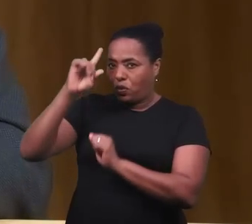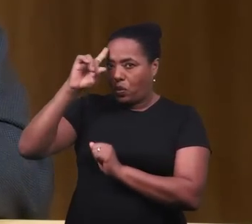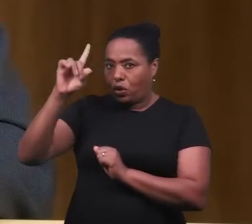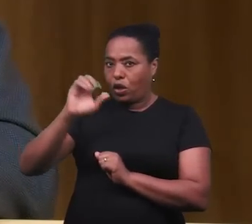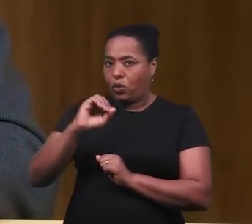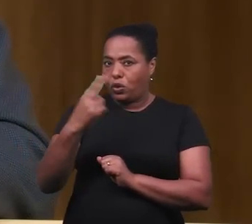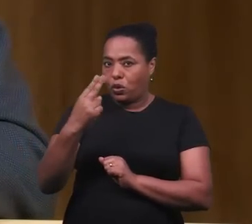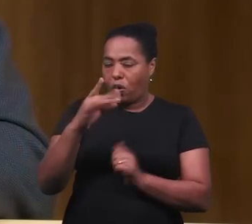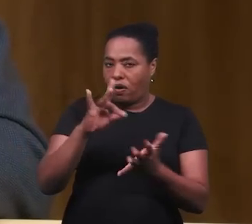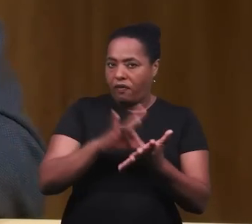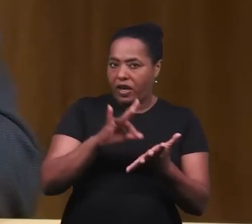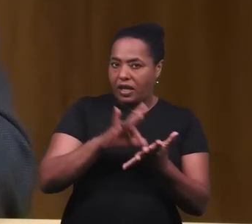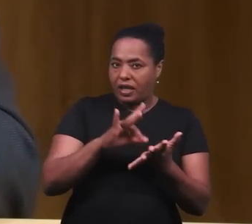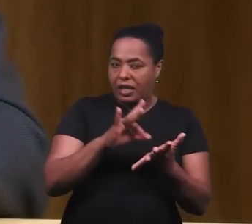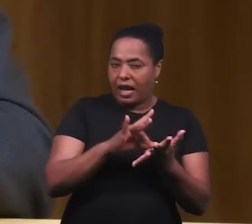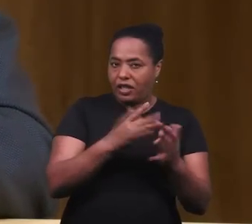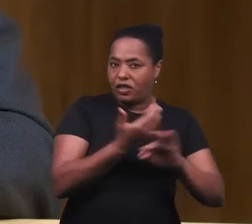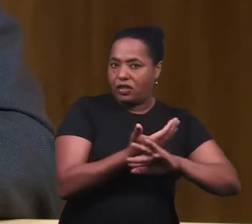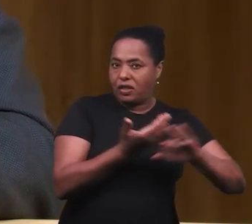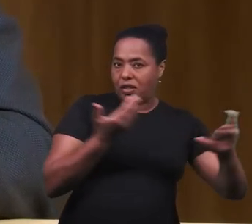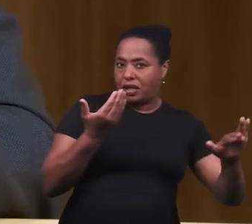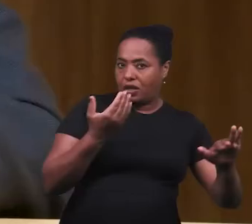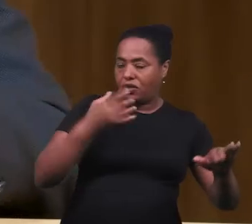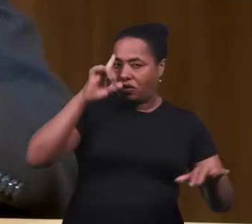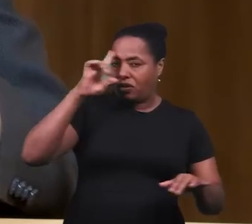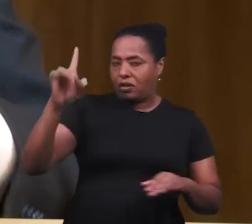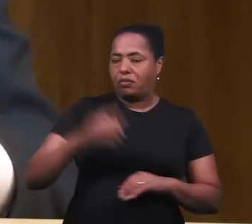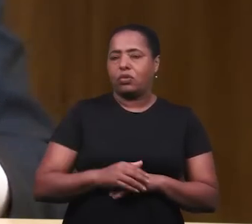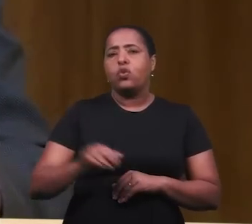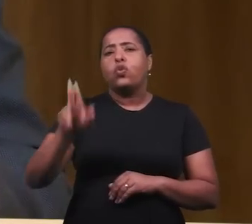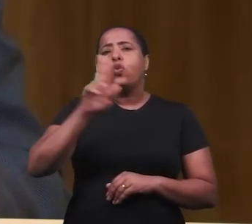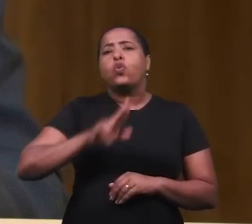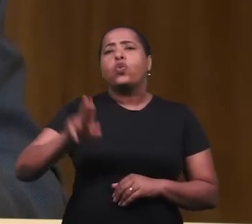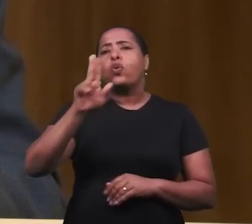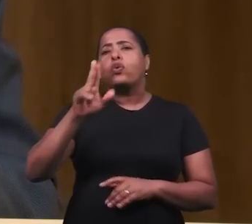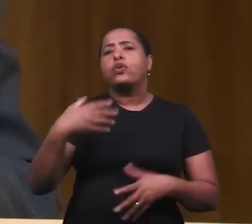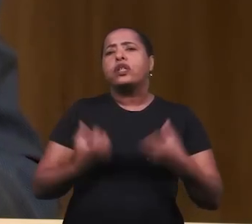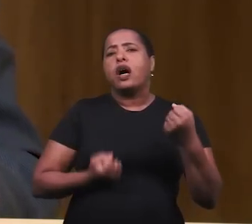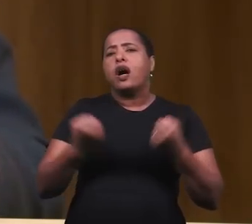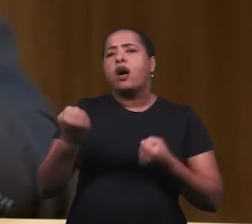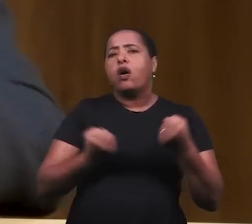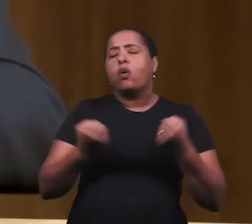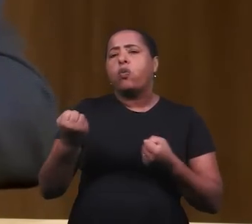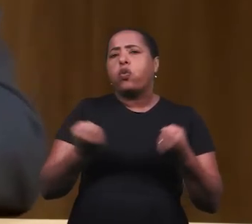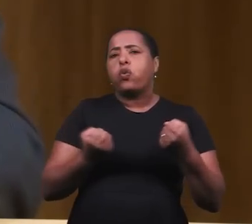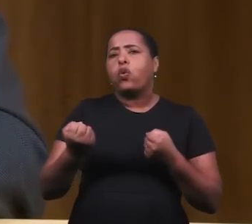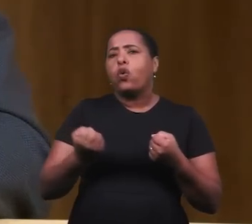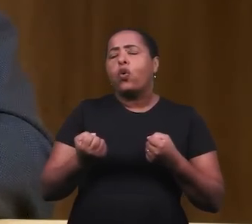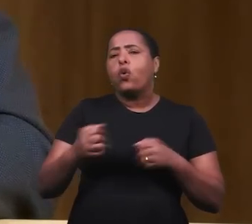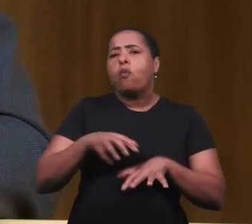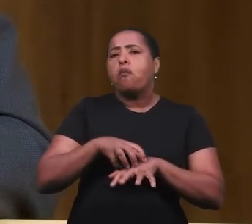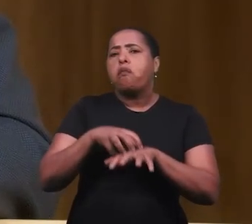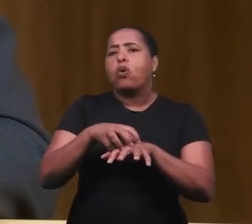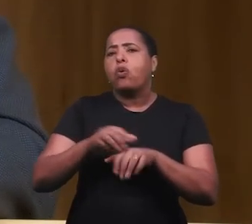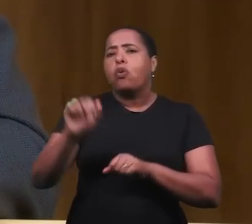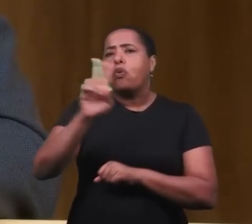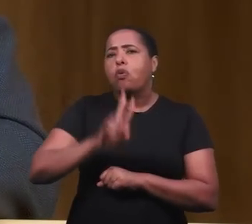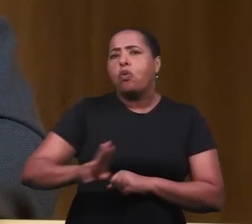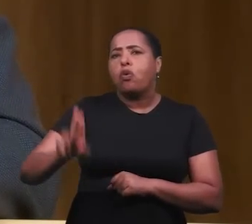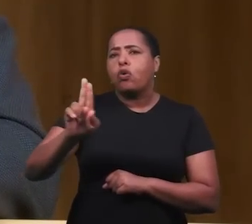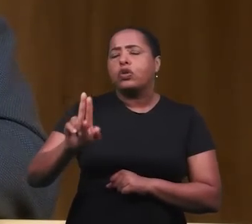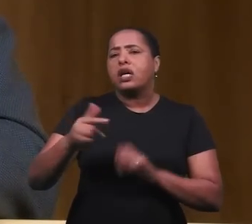sem Deus. Use essa vida, esse veículo que corre pelos dias, para fazer